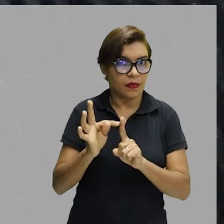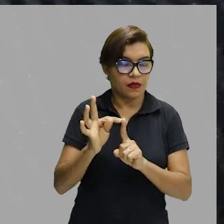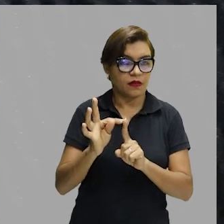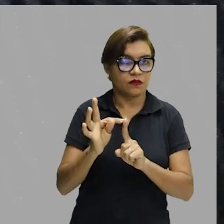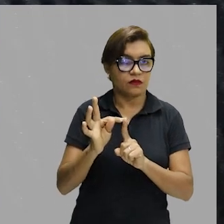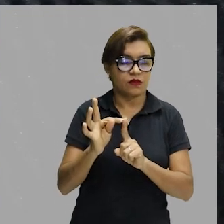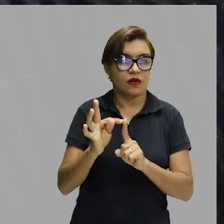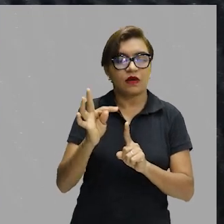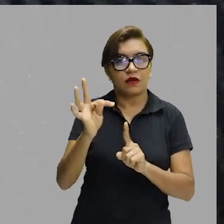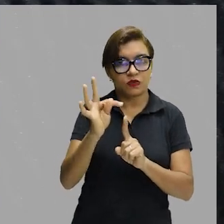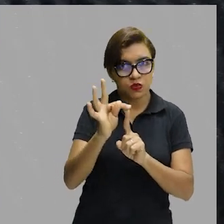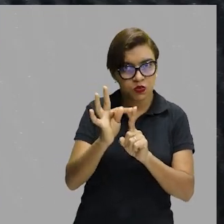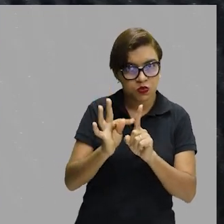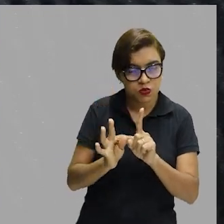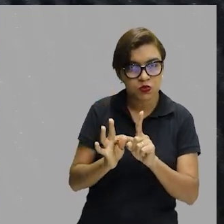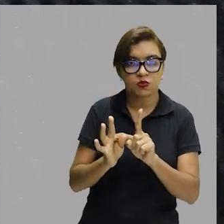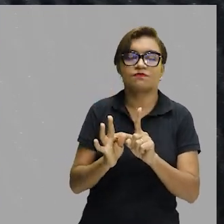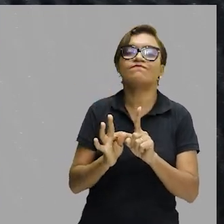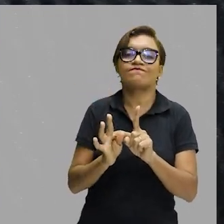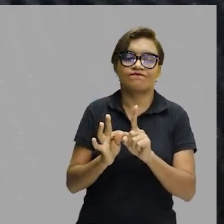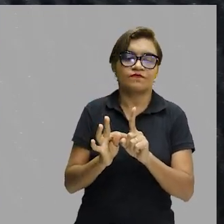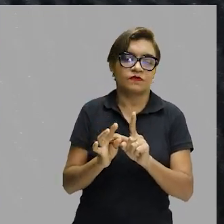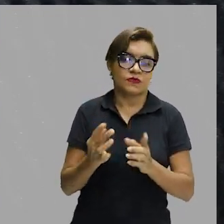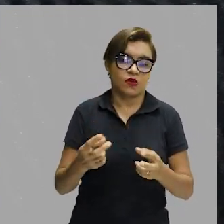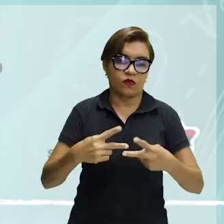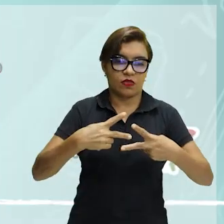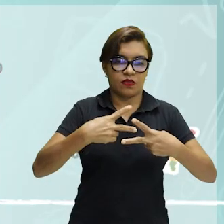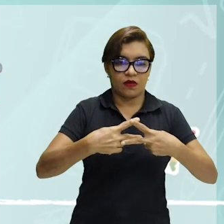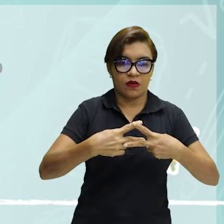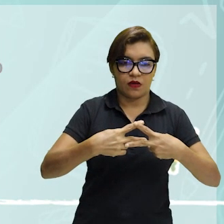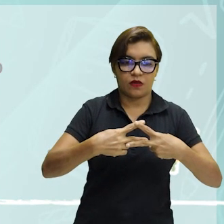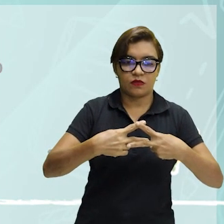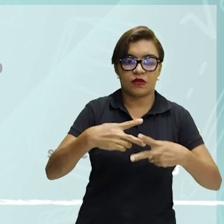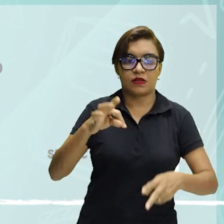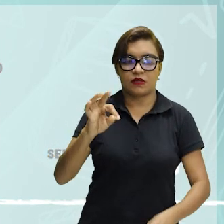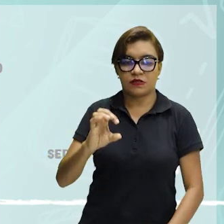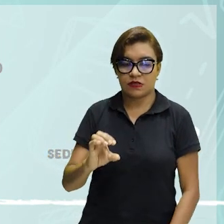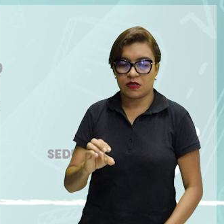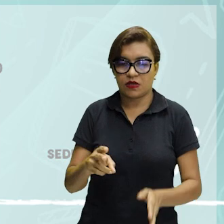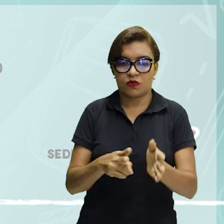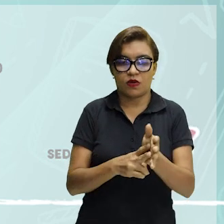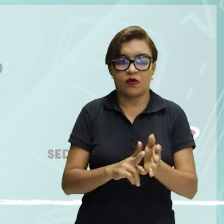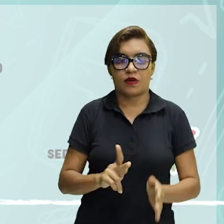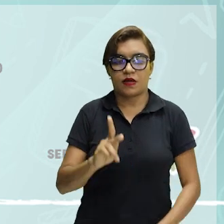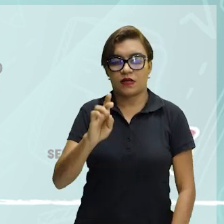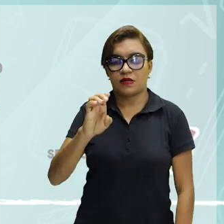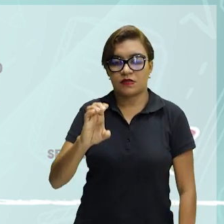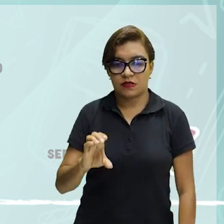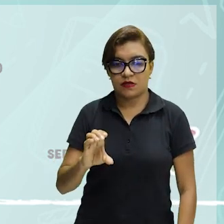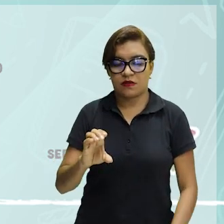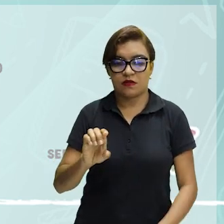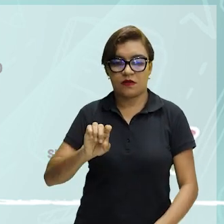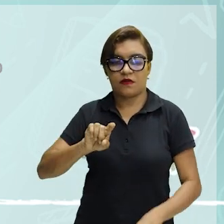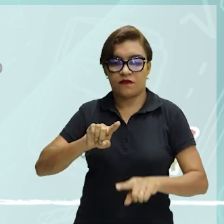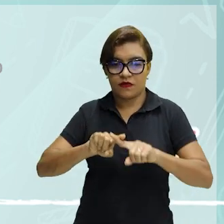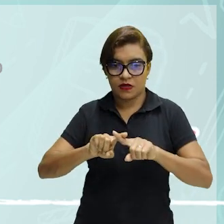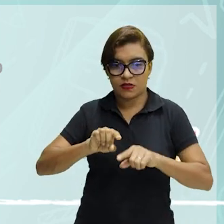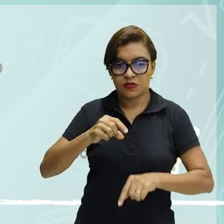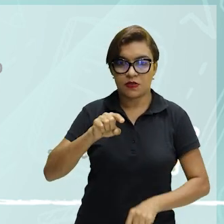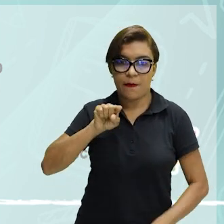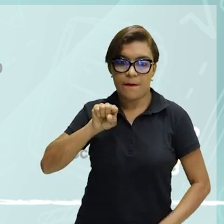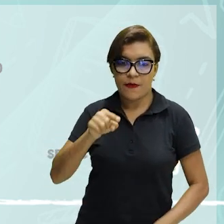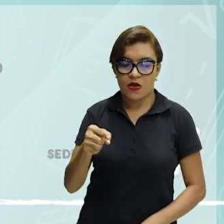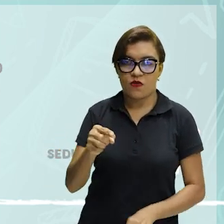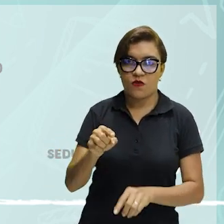da solução. Então, ΔTC vai ser igual a Kc vezes 1000 vezes a massa em gramas do